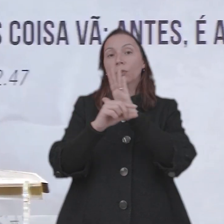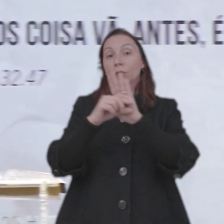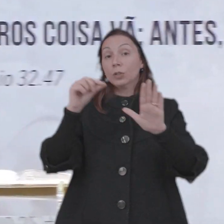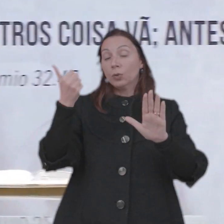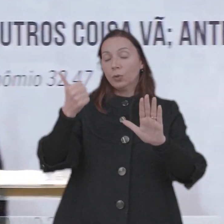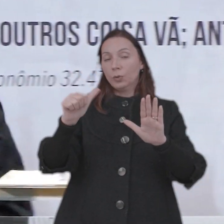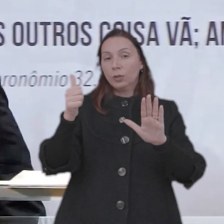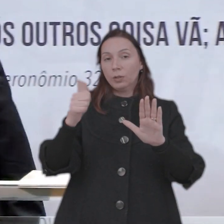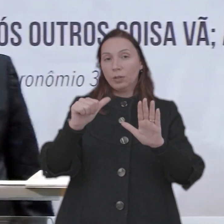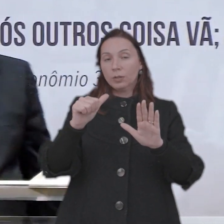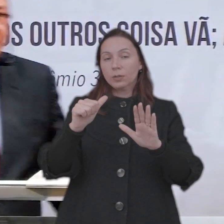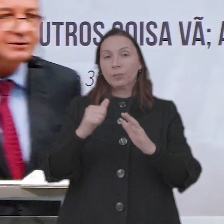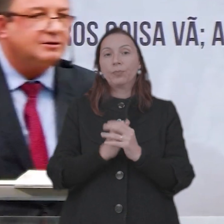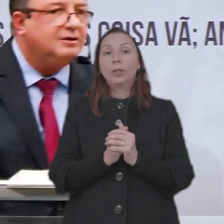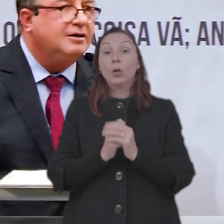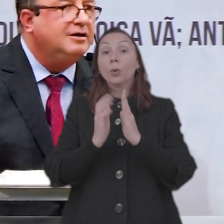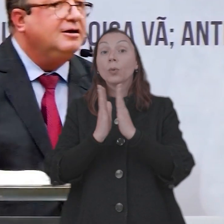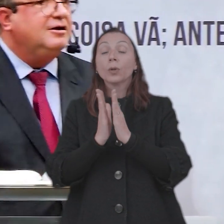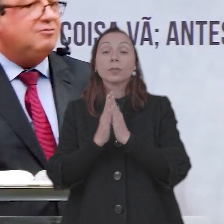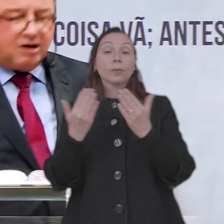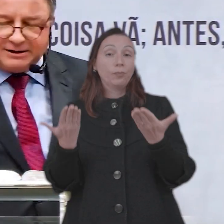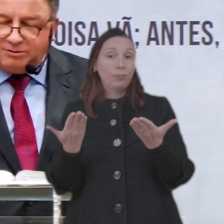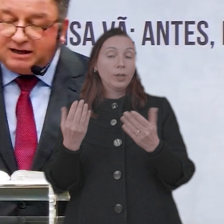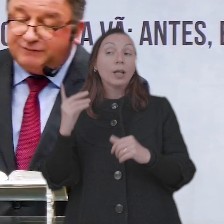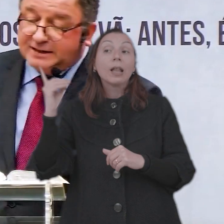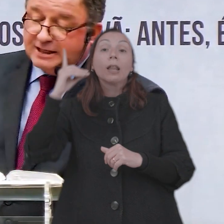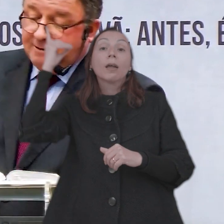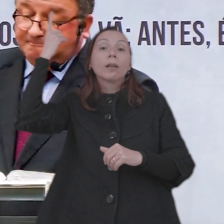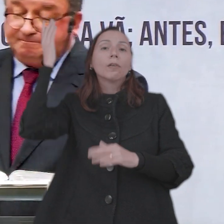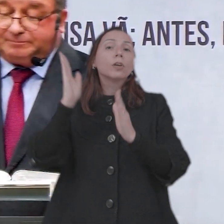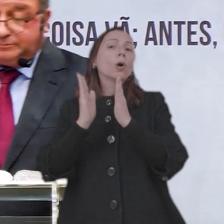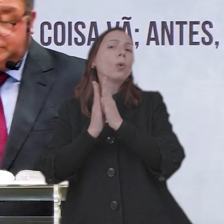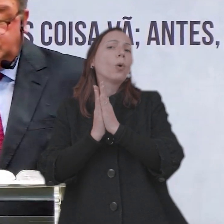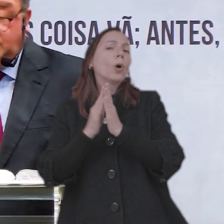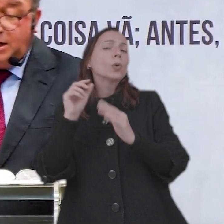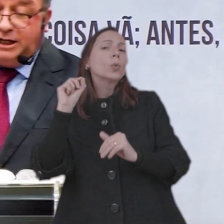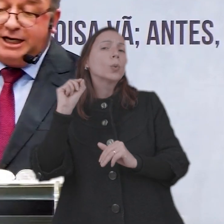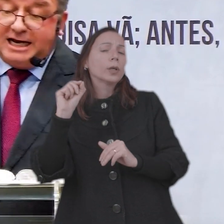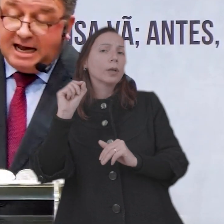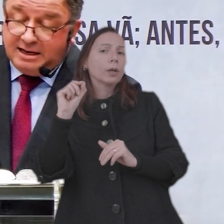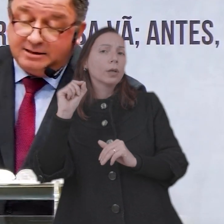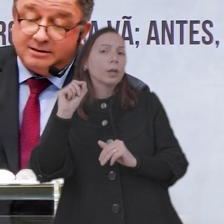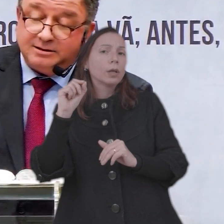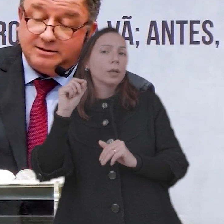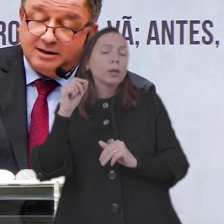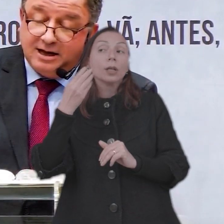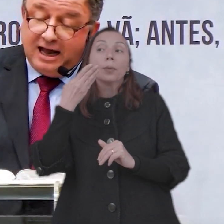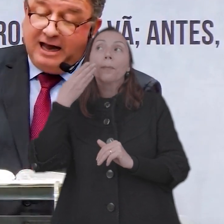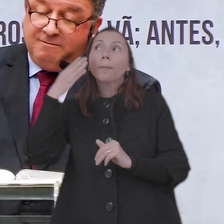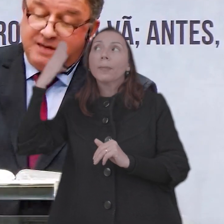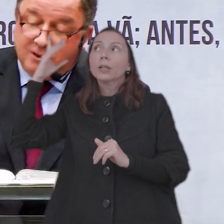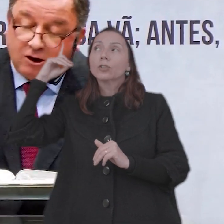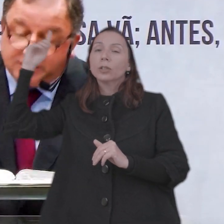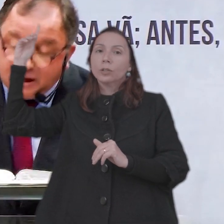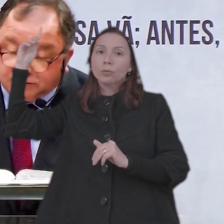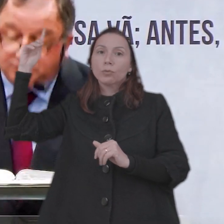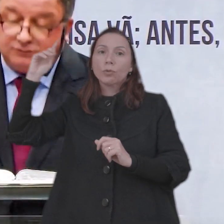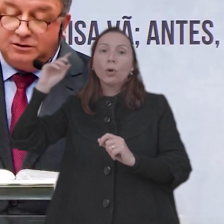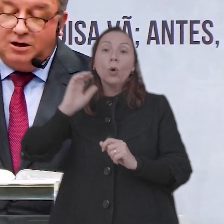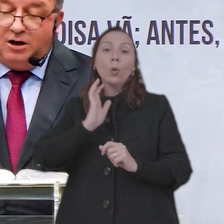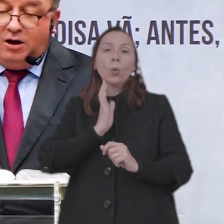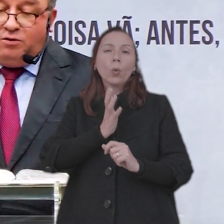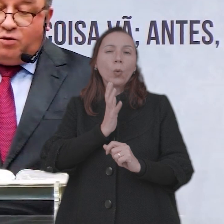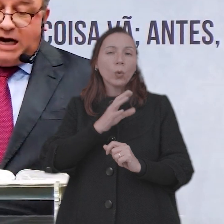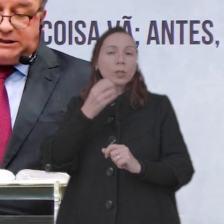que Davi faz? Hein, gente? Qual é a oração que ele faz aí? Cria em mim, ó